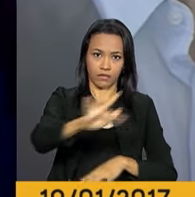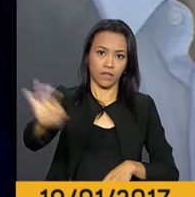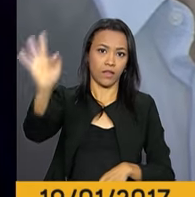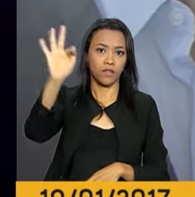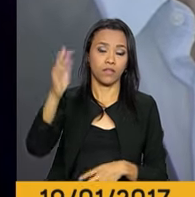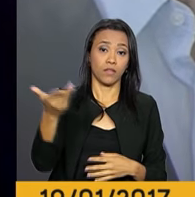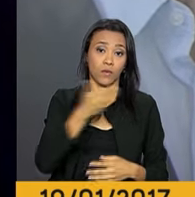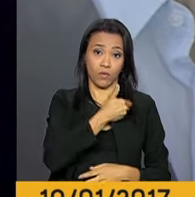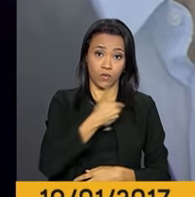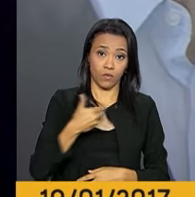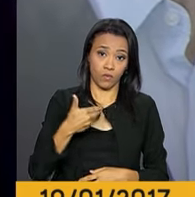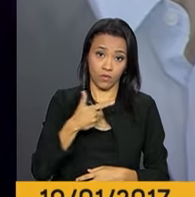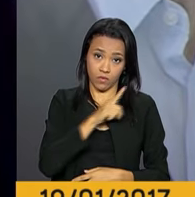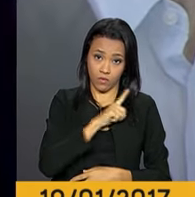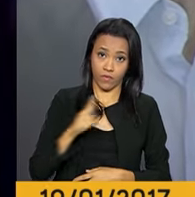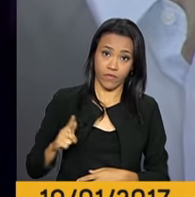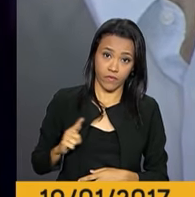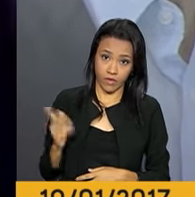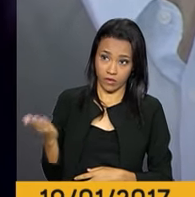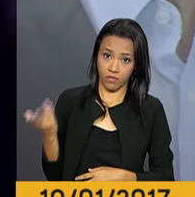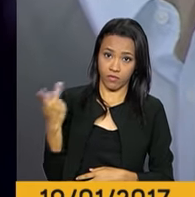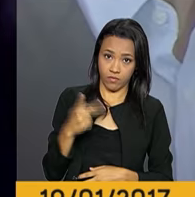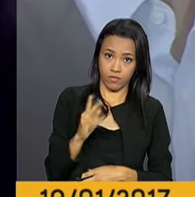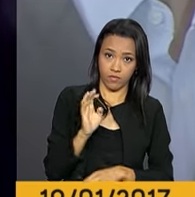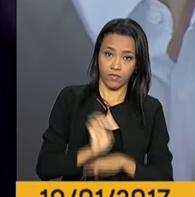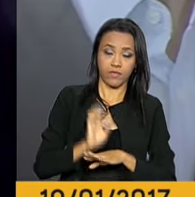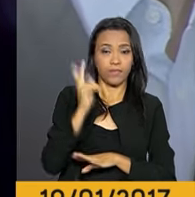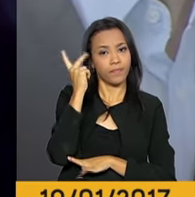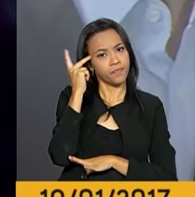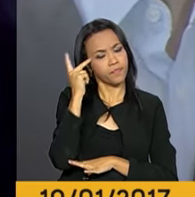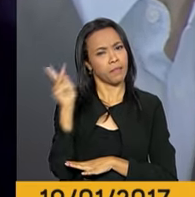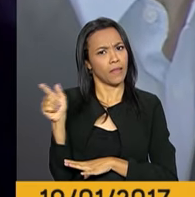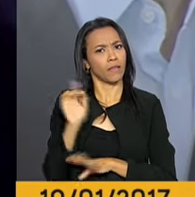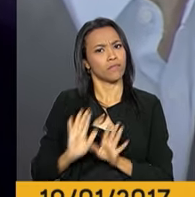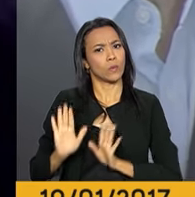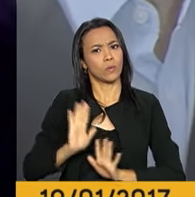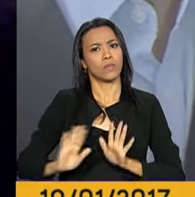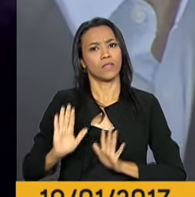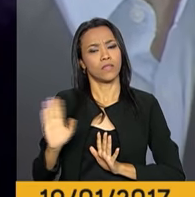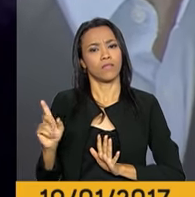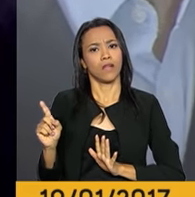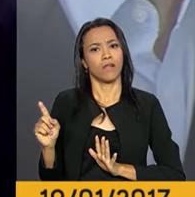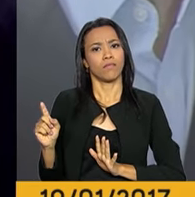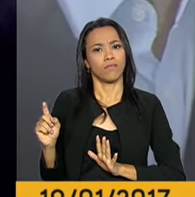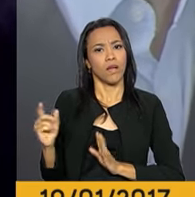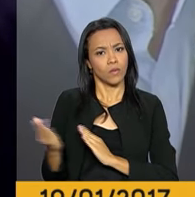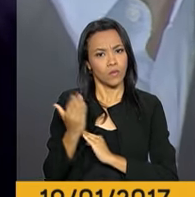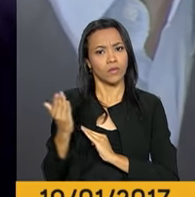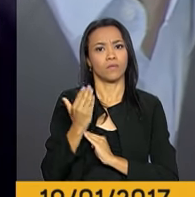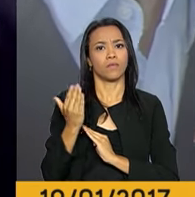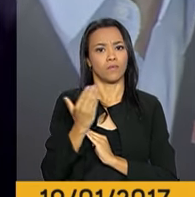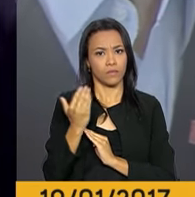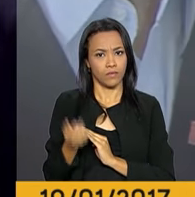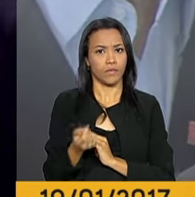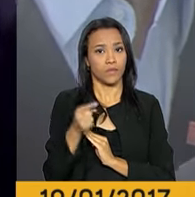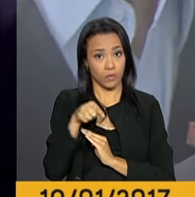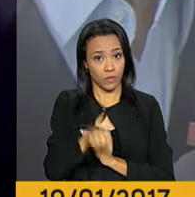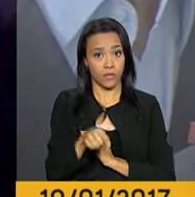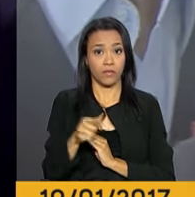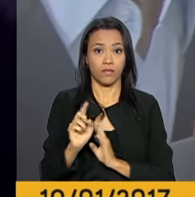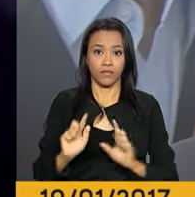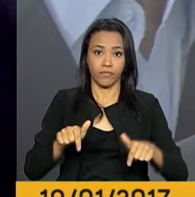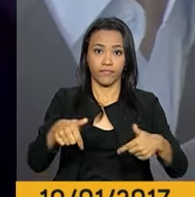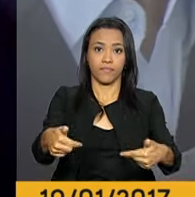O governador aqui, Geraldo Alckmin, toma todas as cautelas em relação a isso e colabora enormemente com essa atividade,